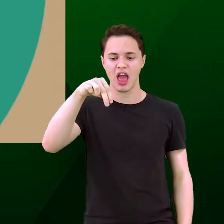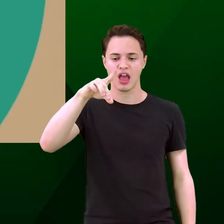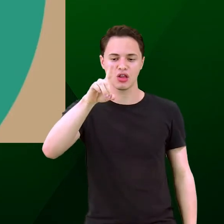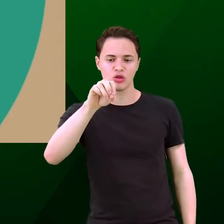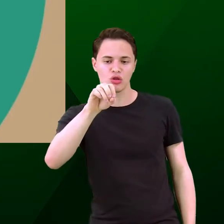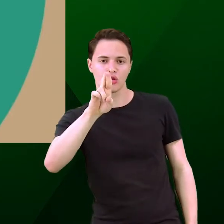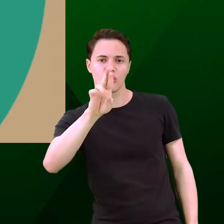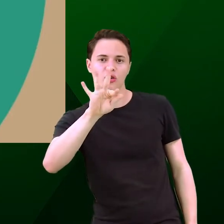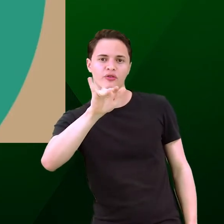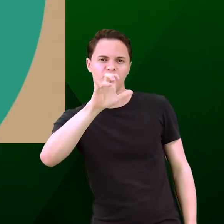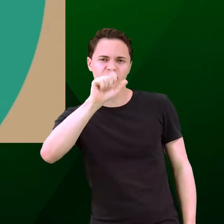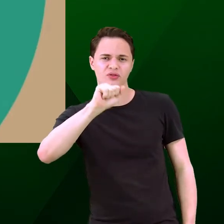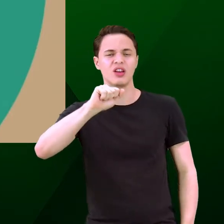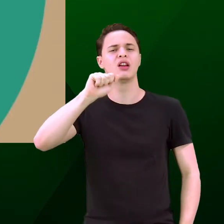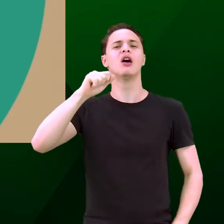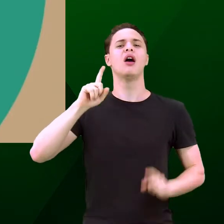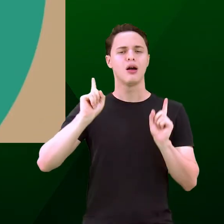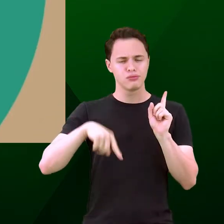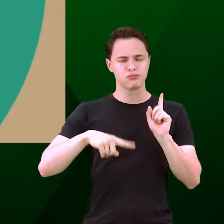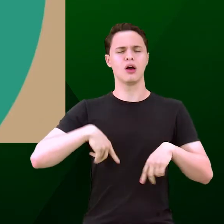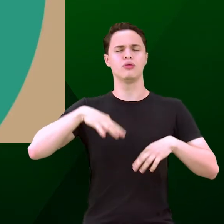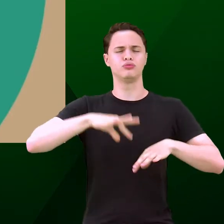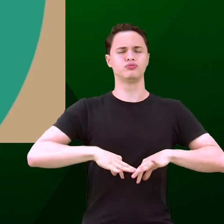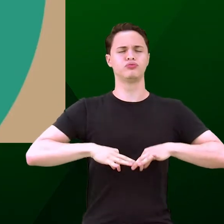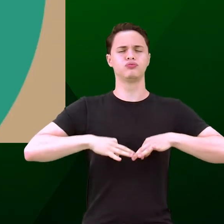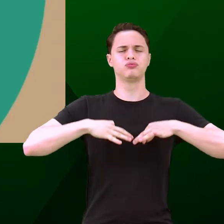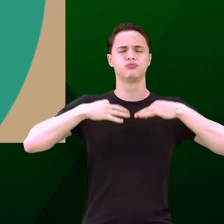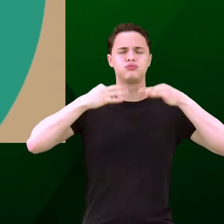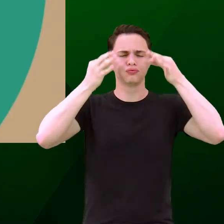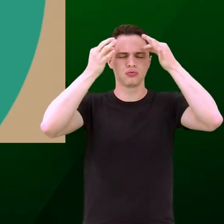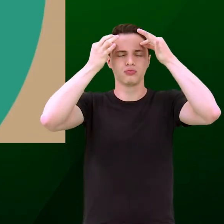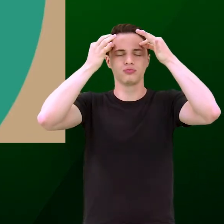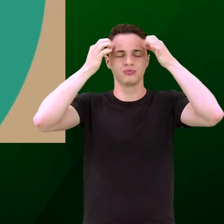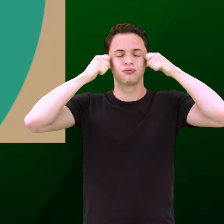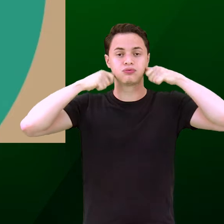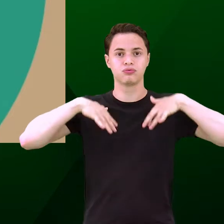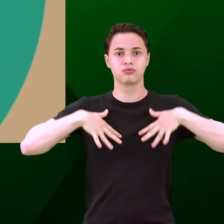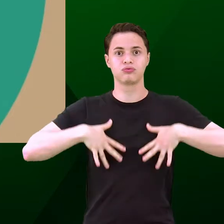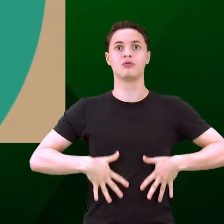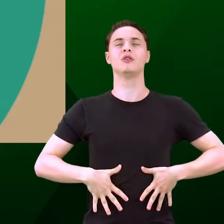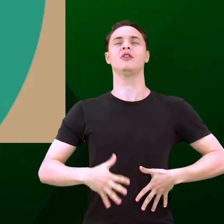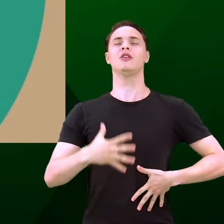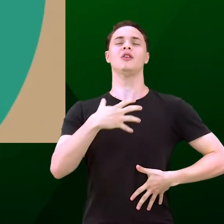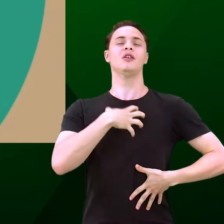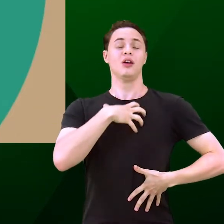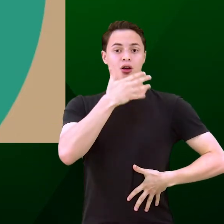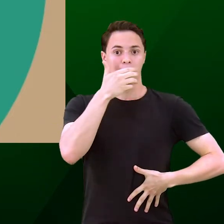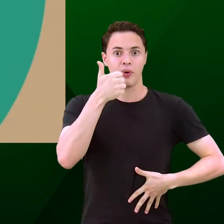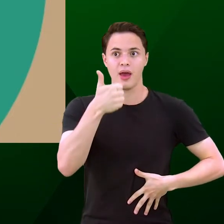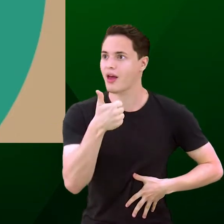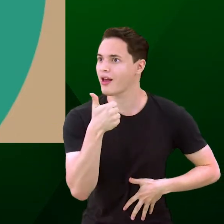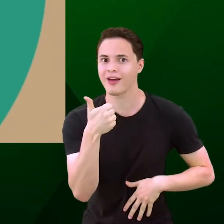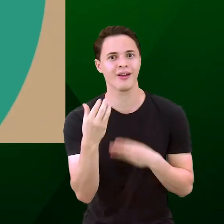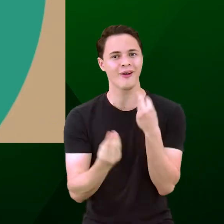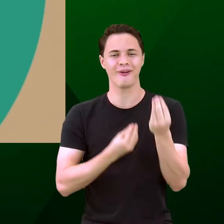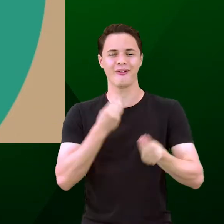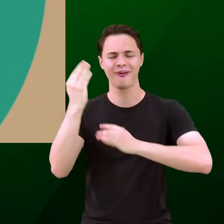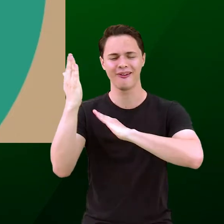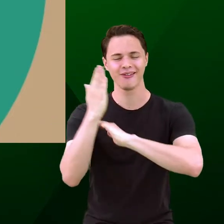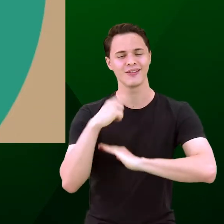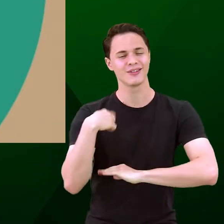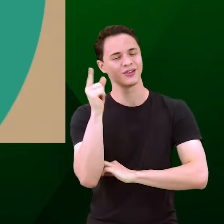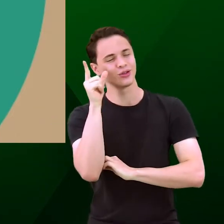Marcelo, né? Vou deixar contigo agora essa aula, contar um pouco para a gente, falar para as pessoas